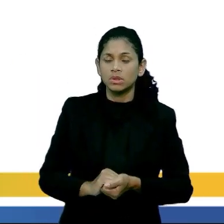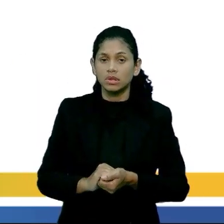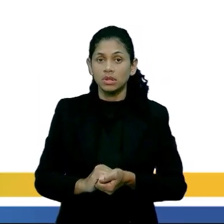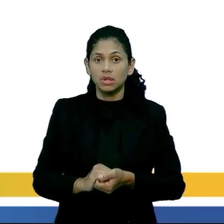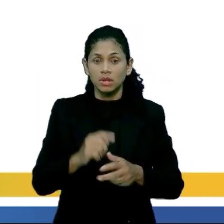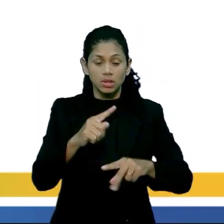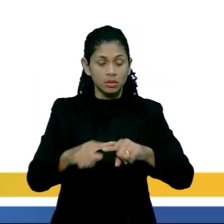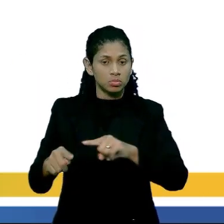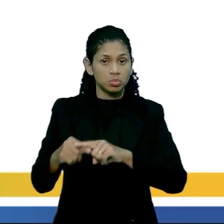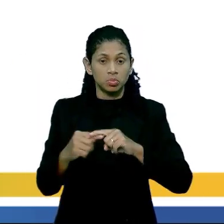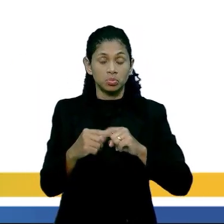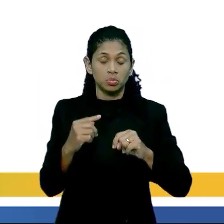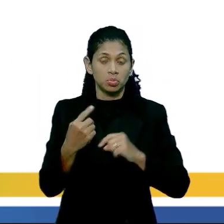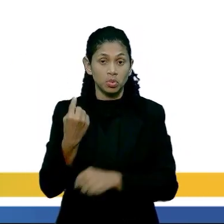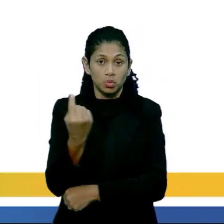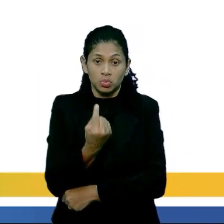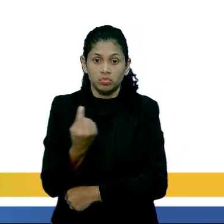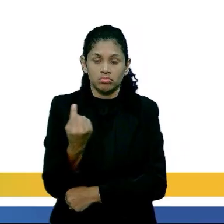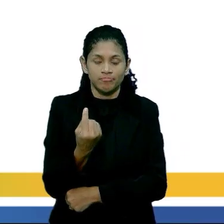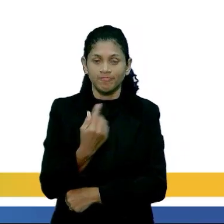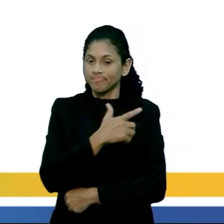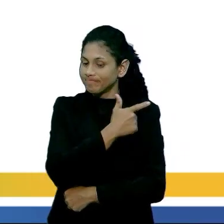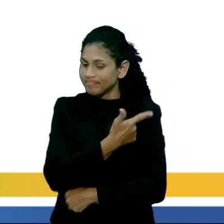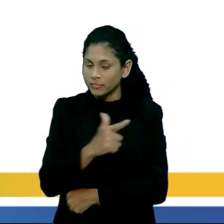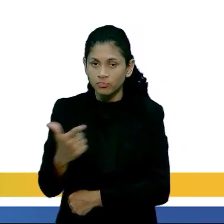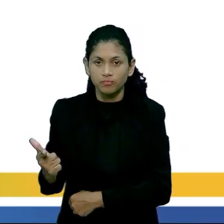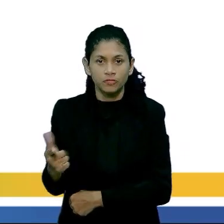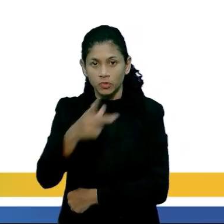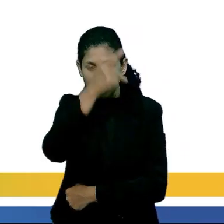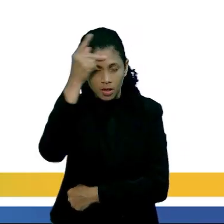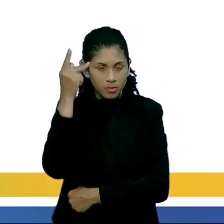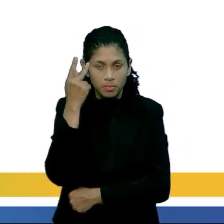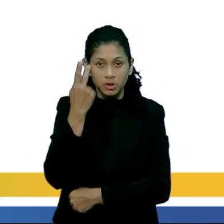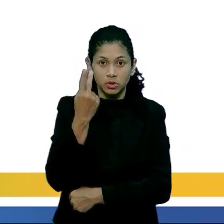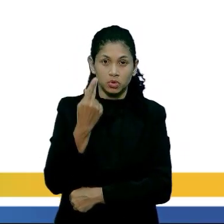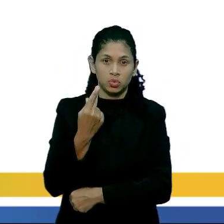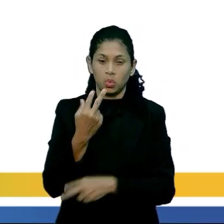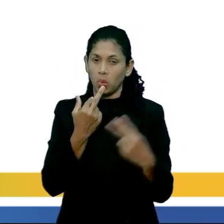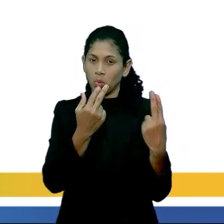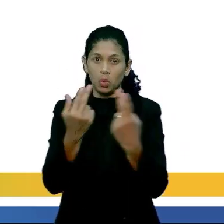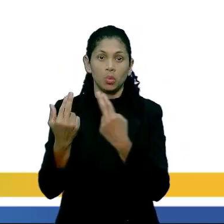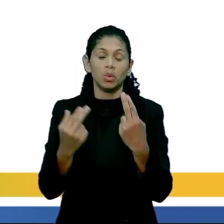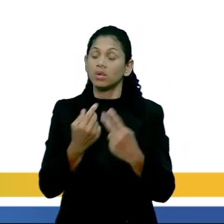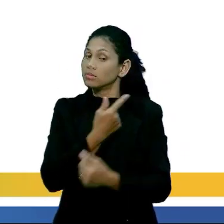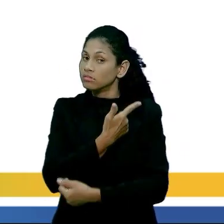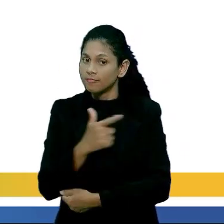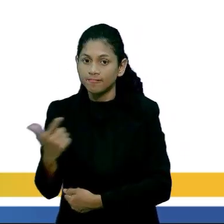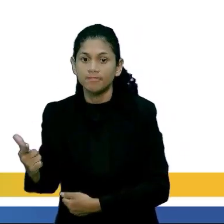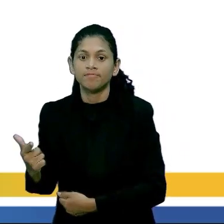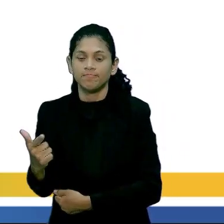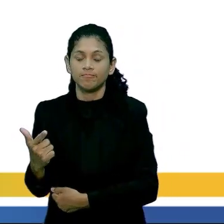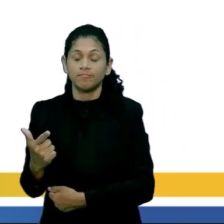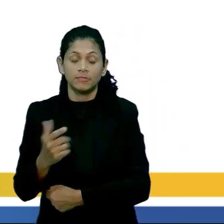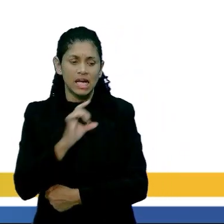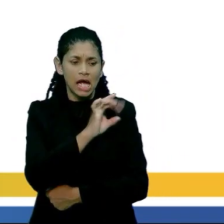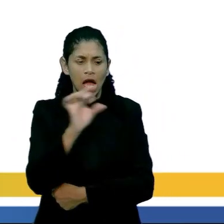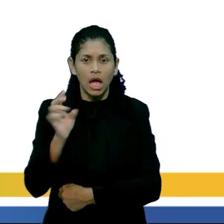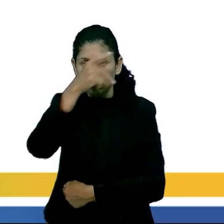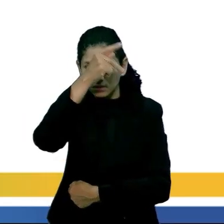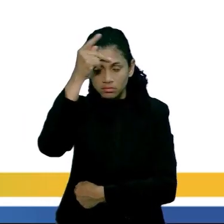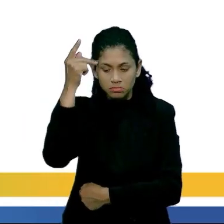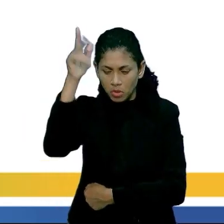o que faz com que não existam pessoas iguais. Cada ser humano possui uma estrutura, uma formação física e